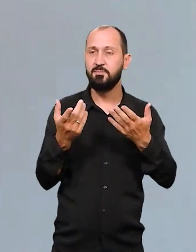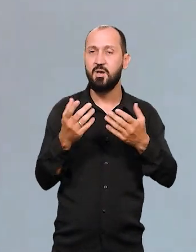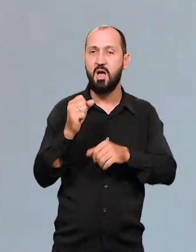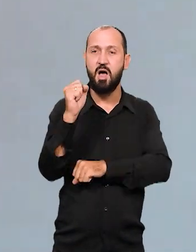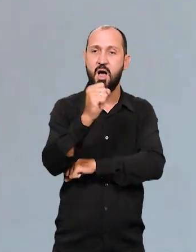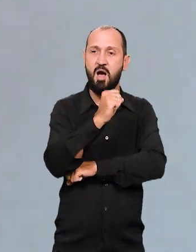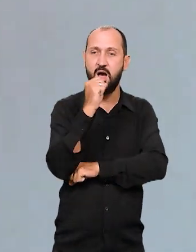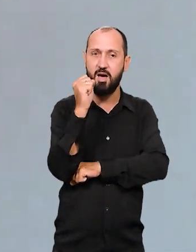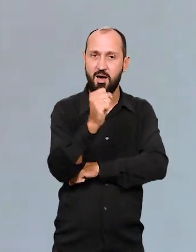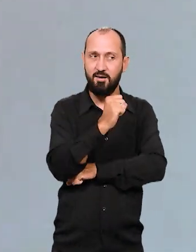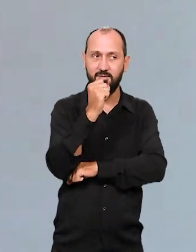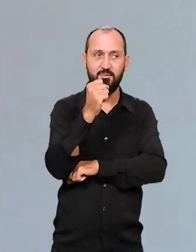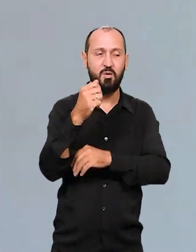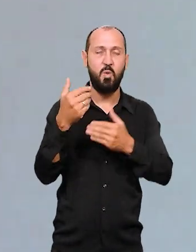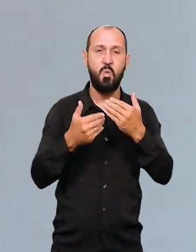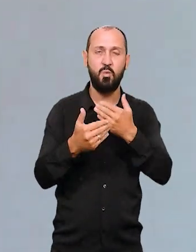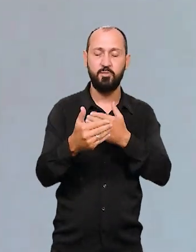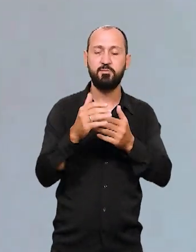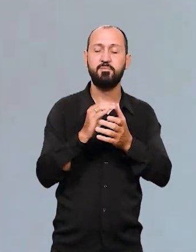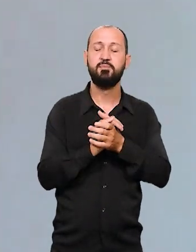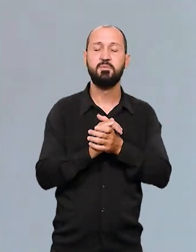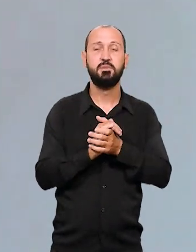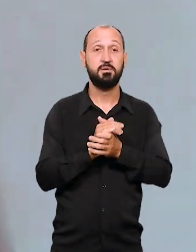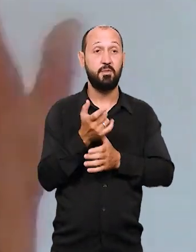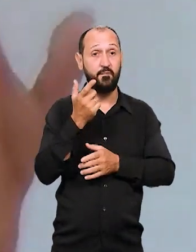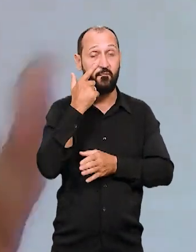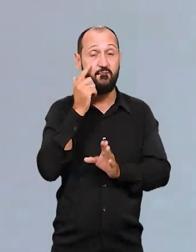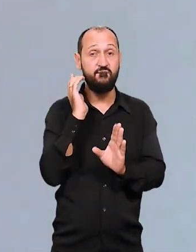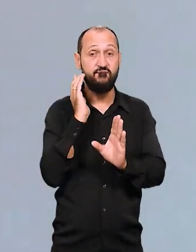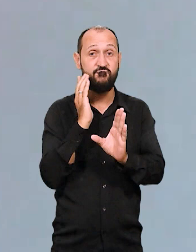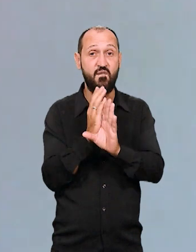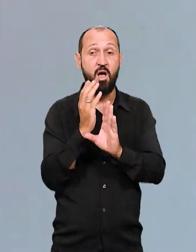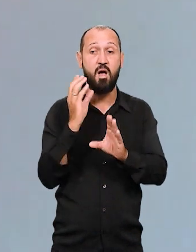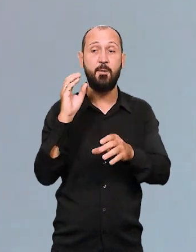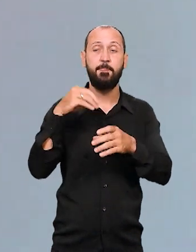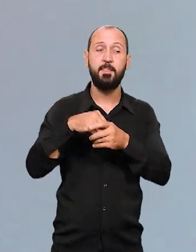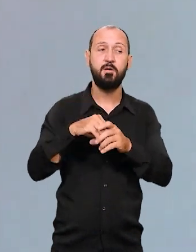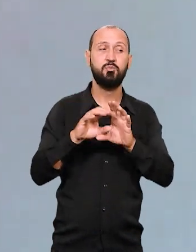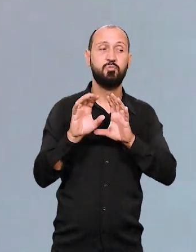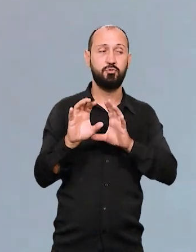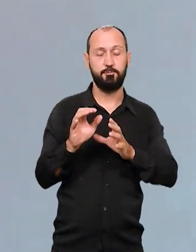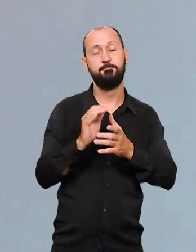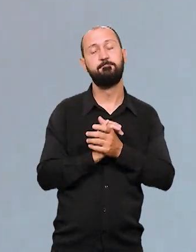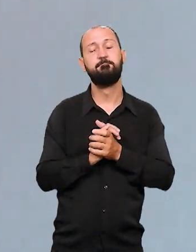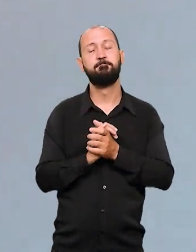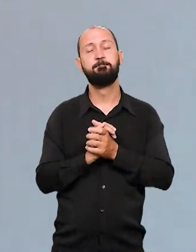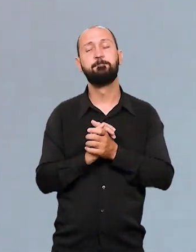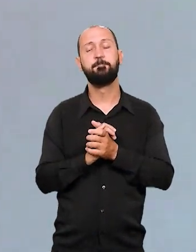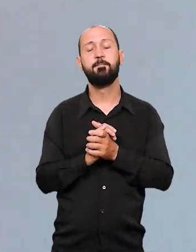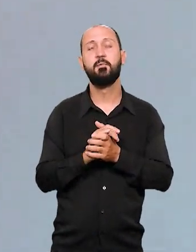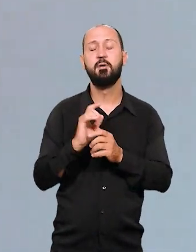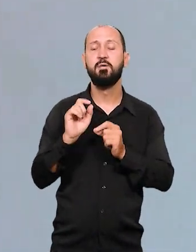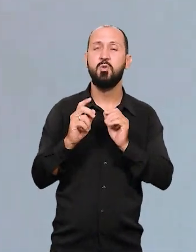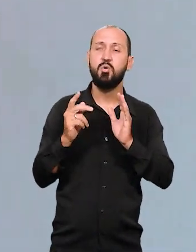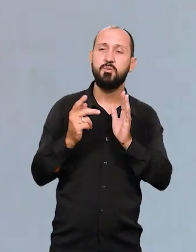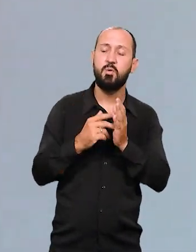forma muito mais grave do que elas adoecem hoje, e isso era visível na própria fisionomia. Então, isso fazia com que, de